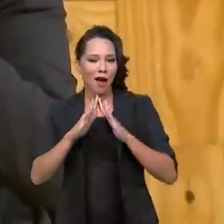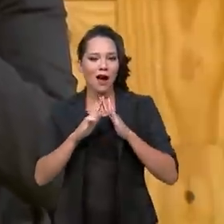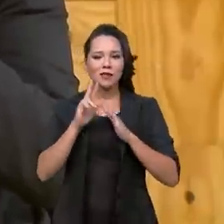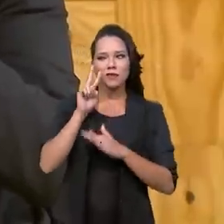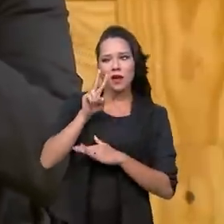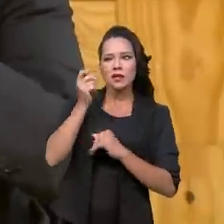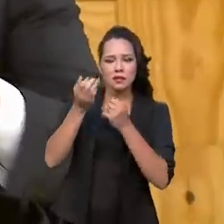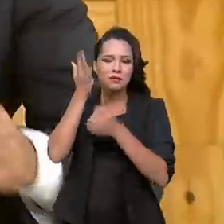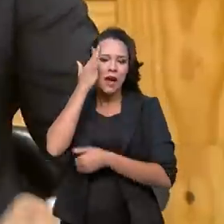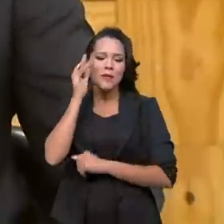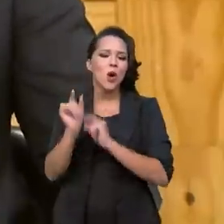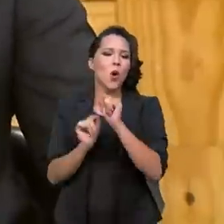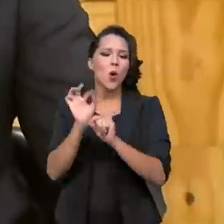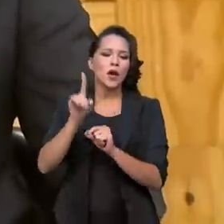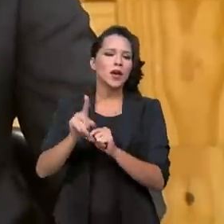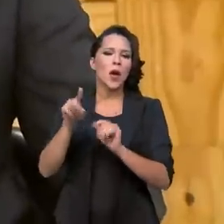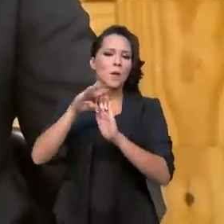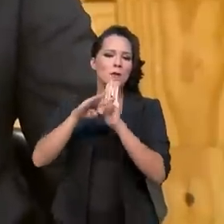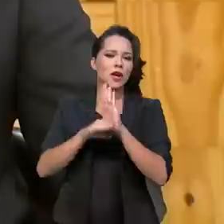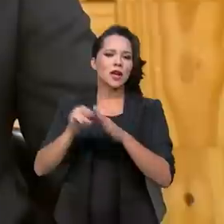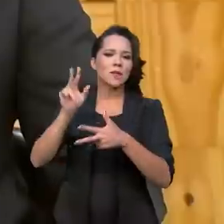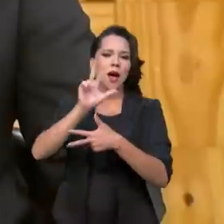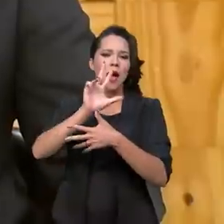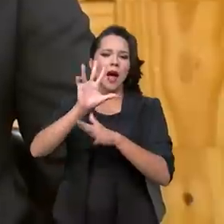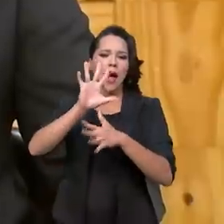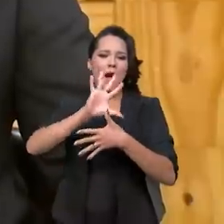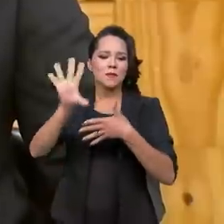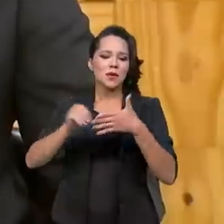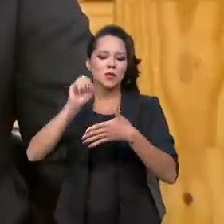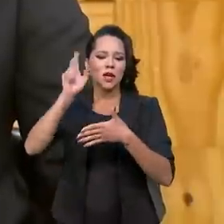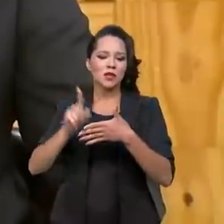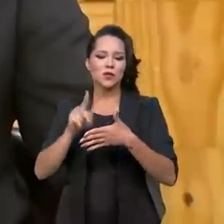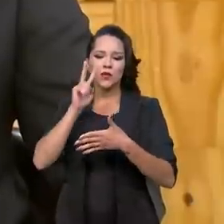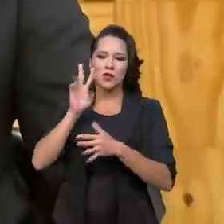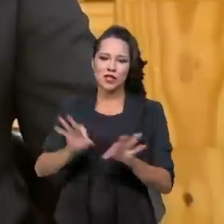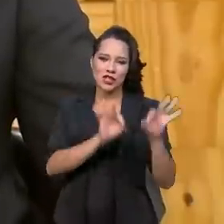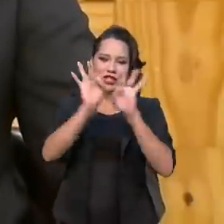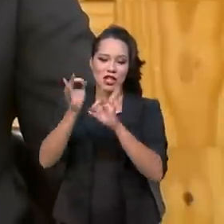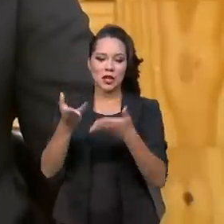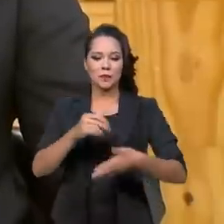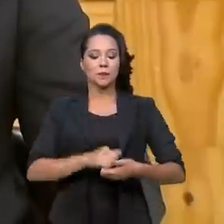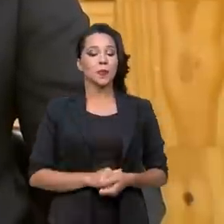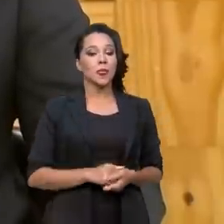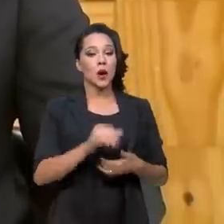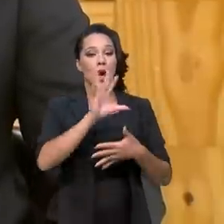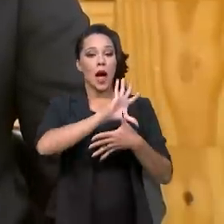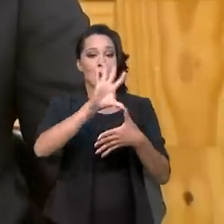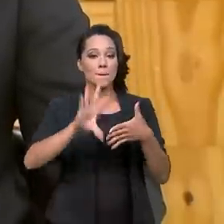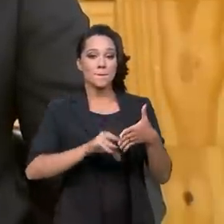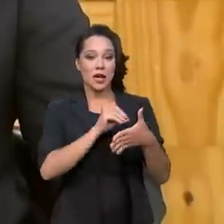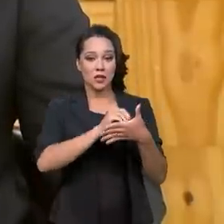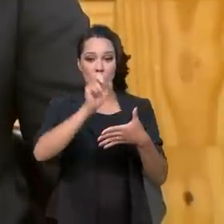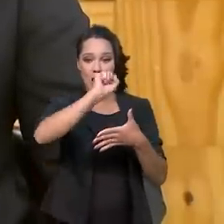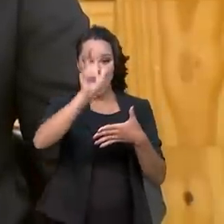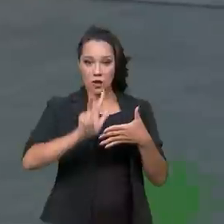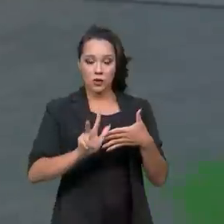podem identificar isso assistindo o nosso programa. A Amazônia Azul é um